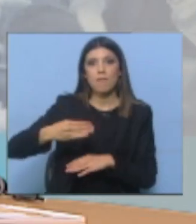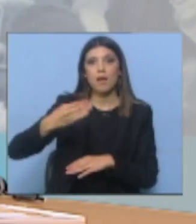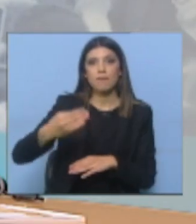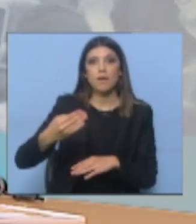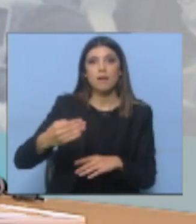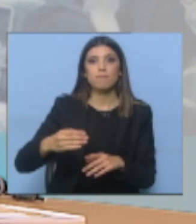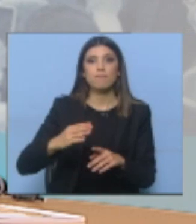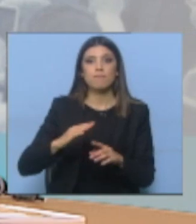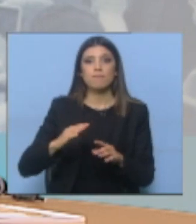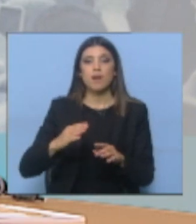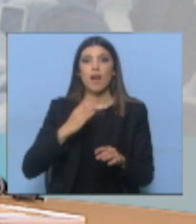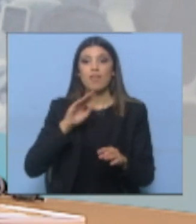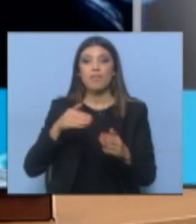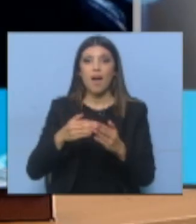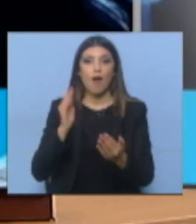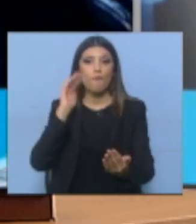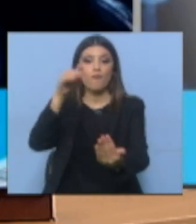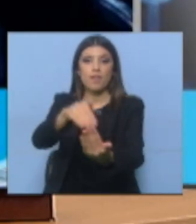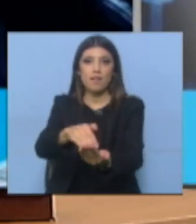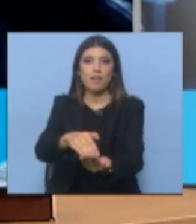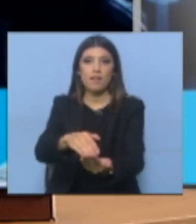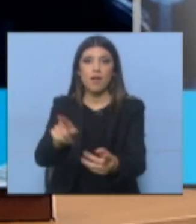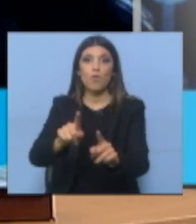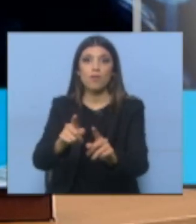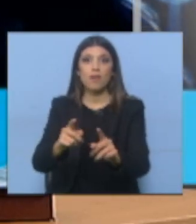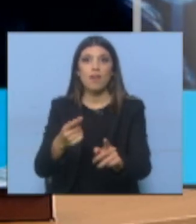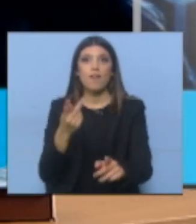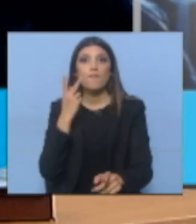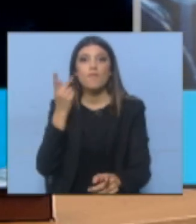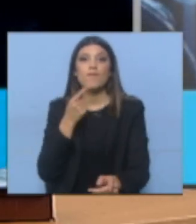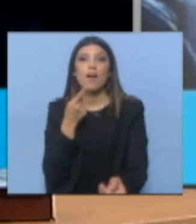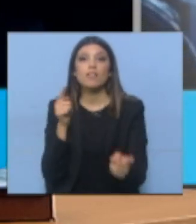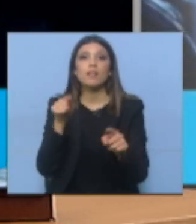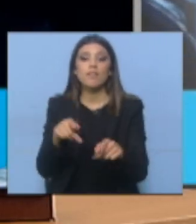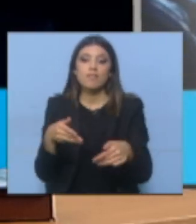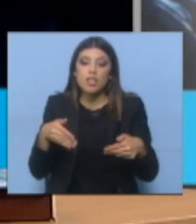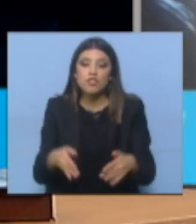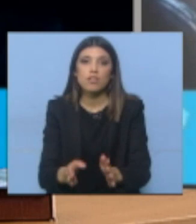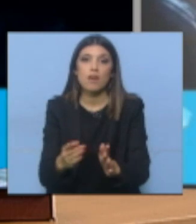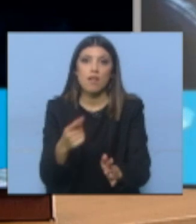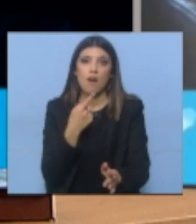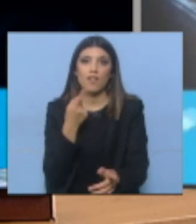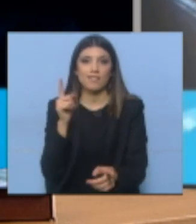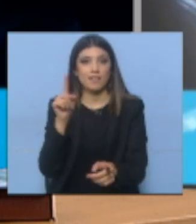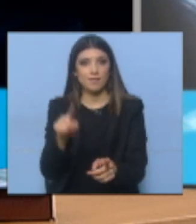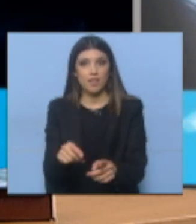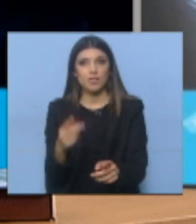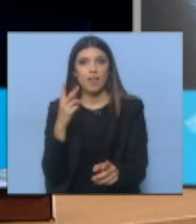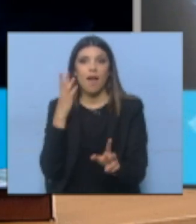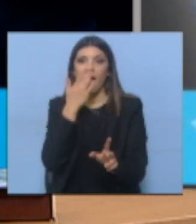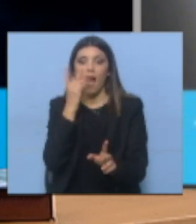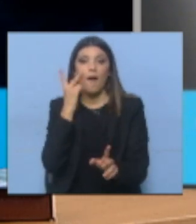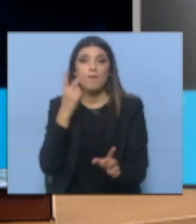E que conduz ao renascimento, porque o batismo, no fundo, é um renascimento, é um nascer para uma vida nova. Lembramos, por exemplo, aquele